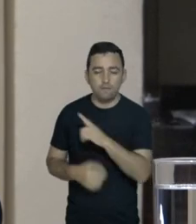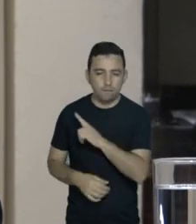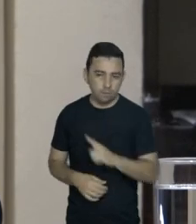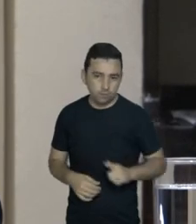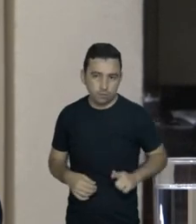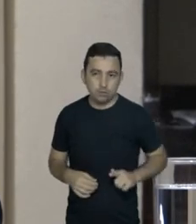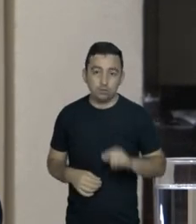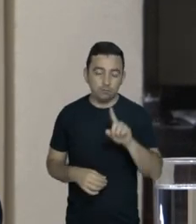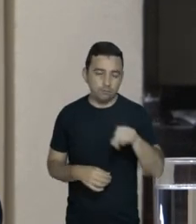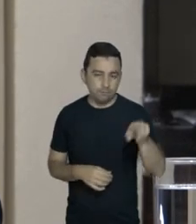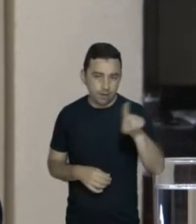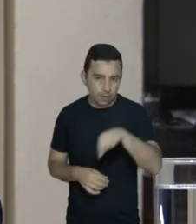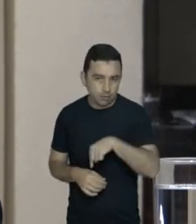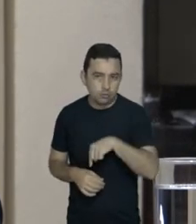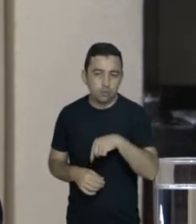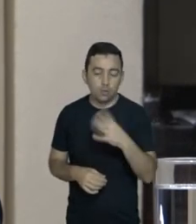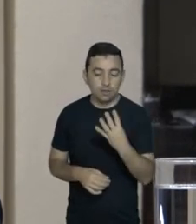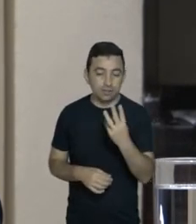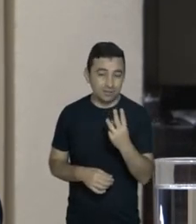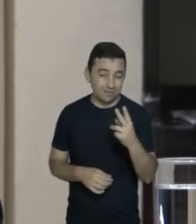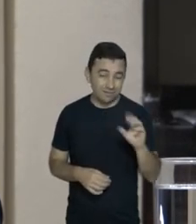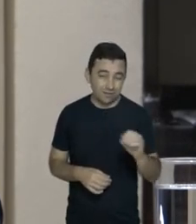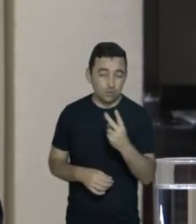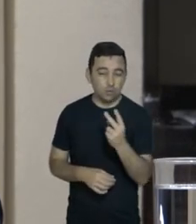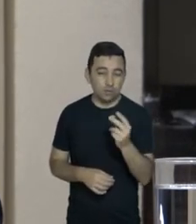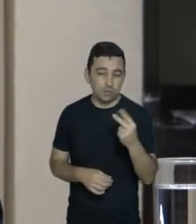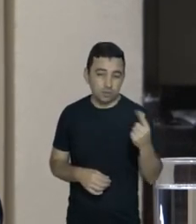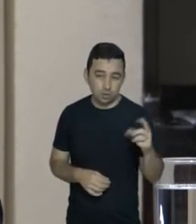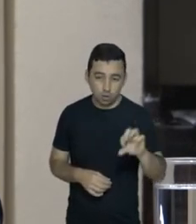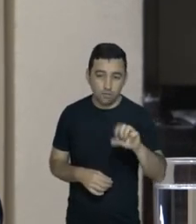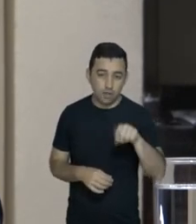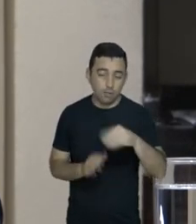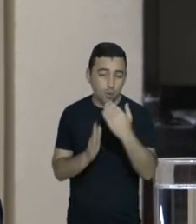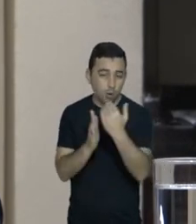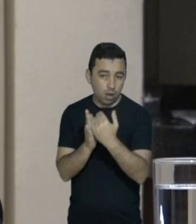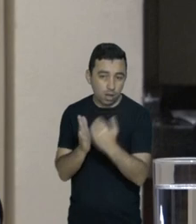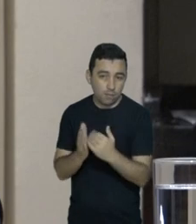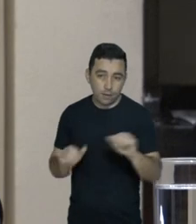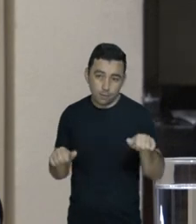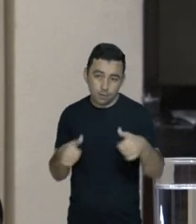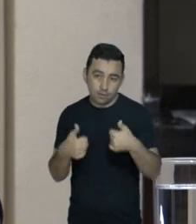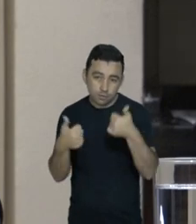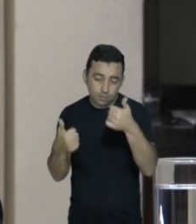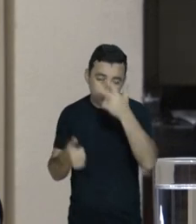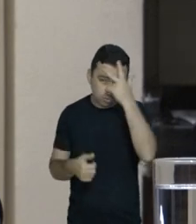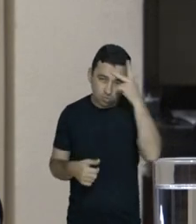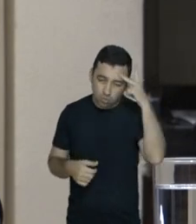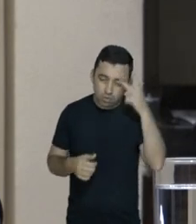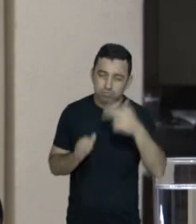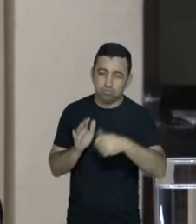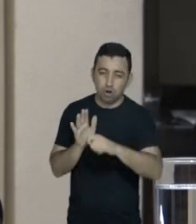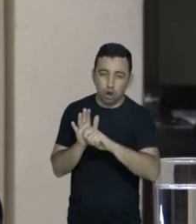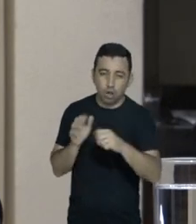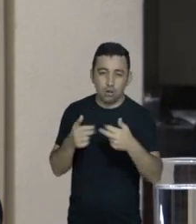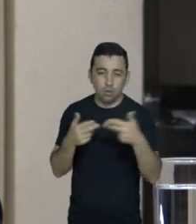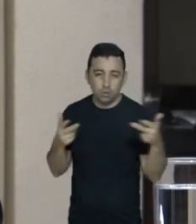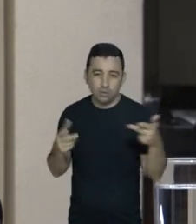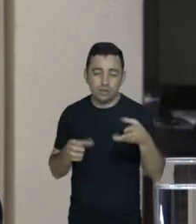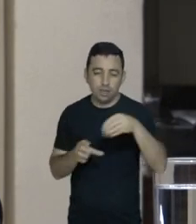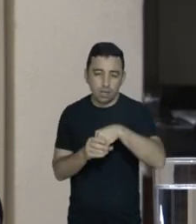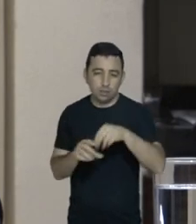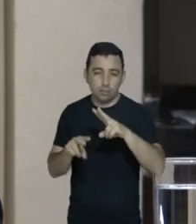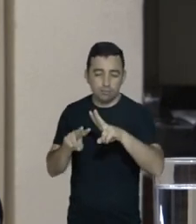lei 420/2019, que institui o programa de recuperação de dependentes químicos no sistema prisional do Estado de Santa